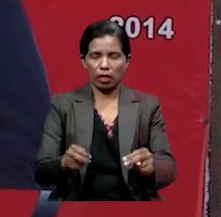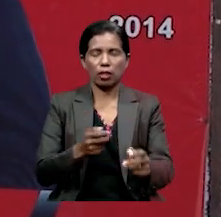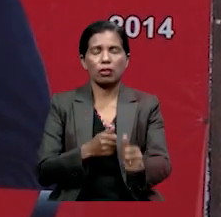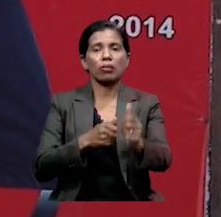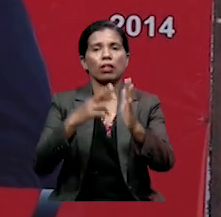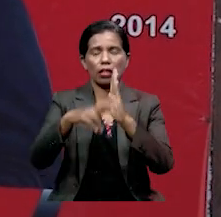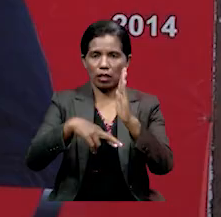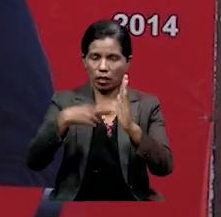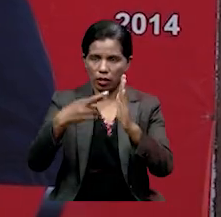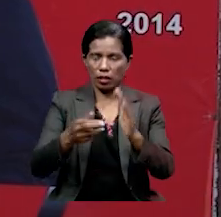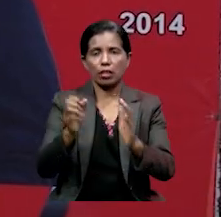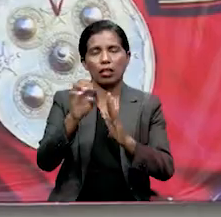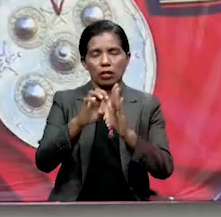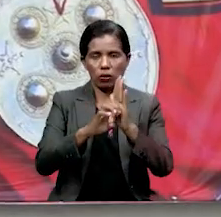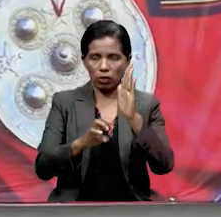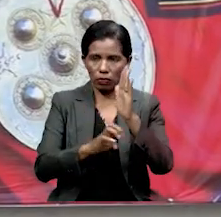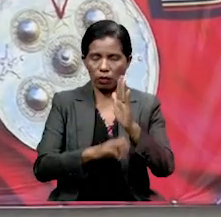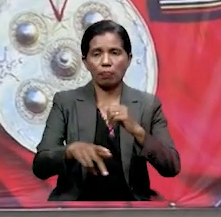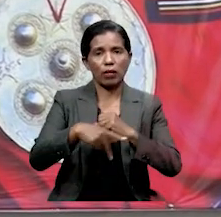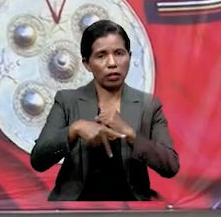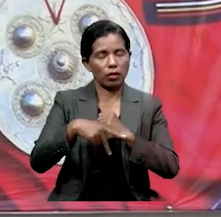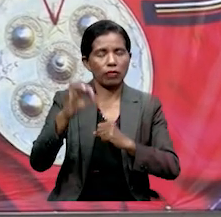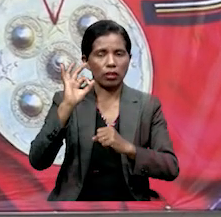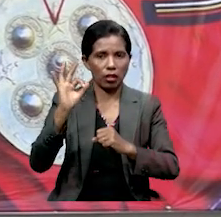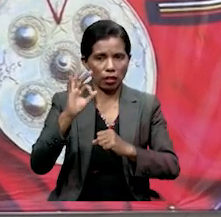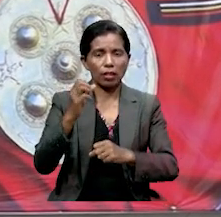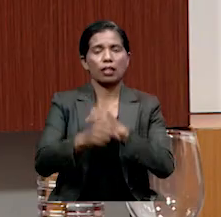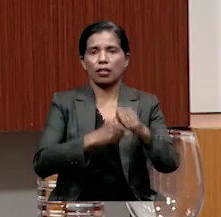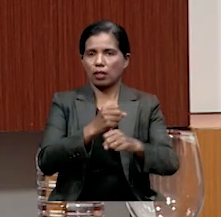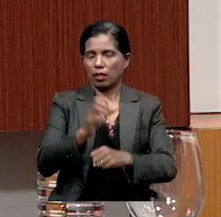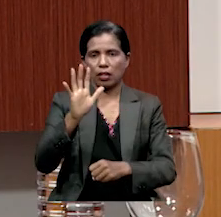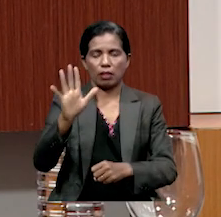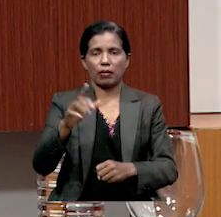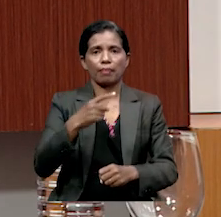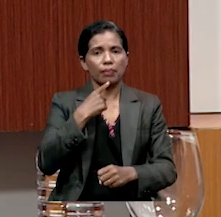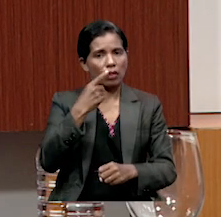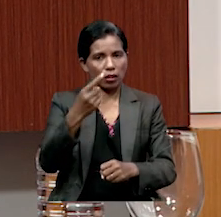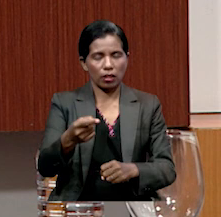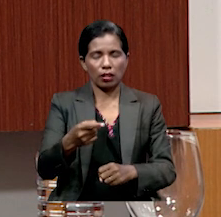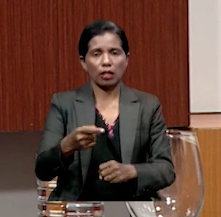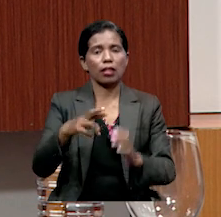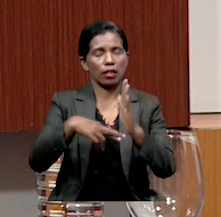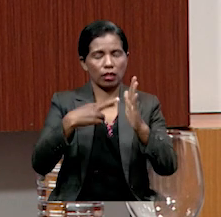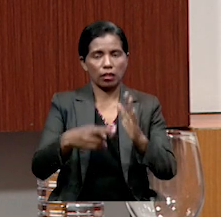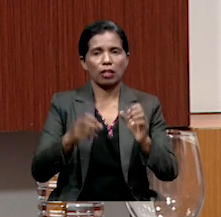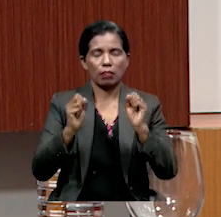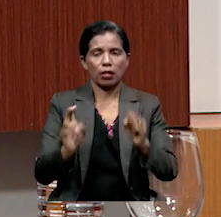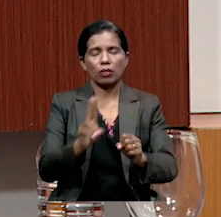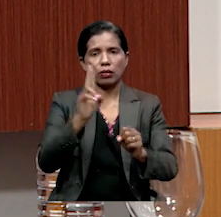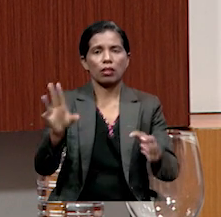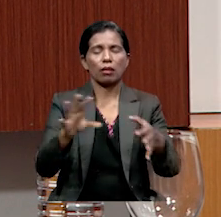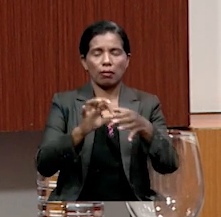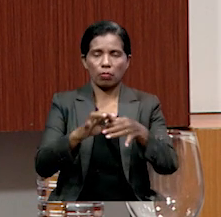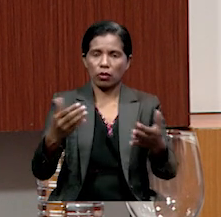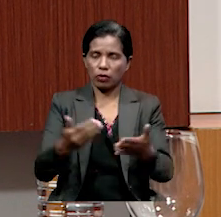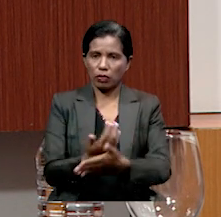órgão ka estrutura Fretelin pelo menos tinen lima. Jurista ne actuir requisito refere sobre la aplicadit ba membro